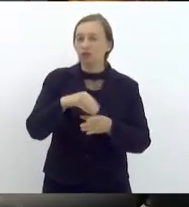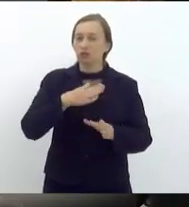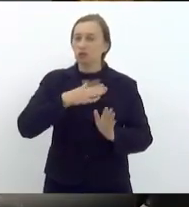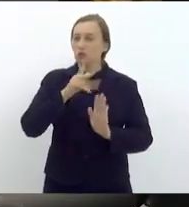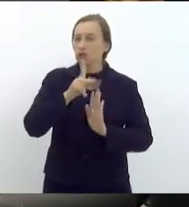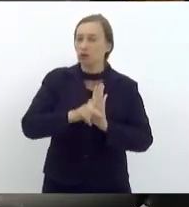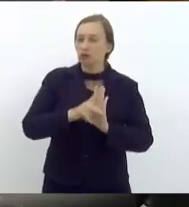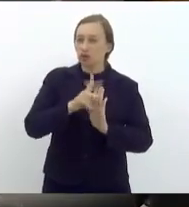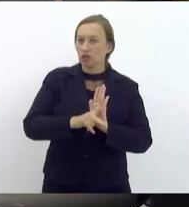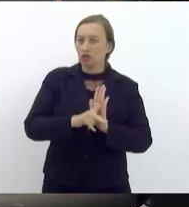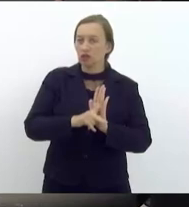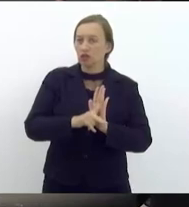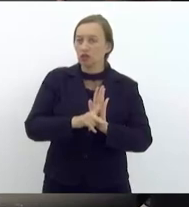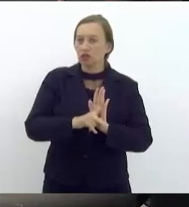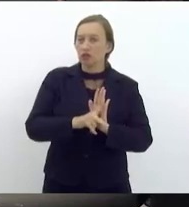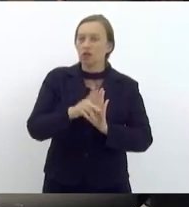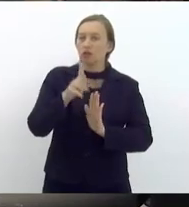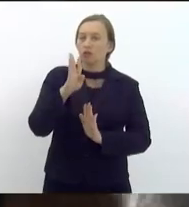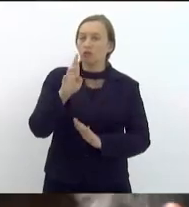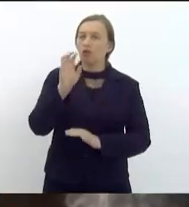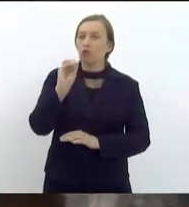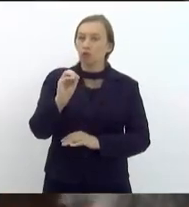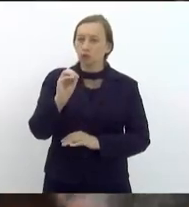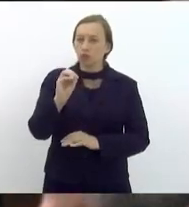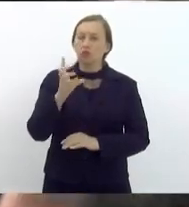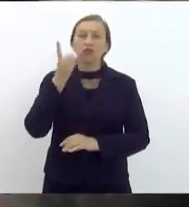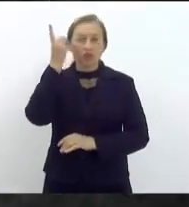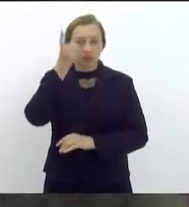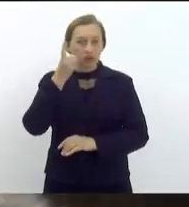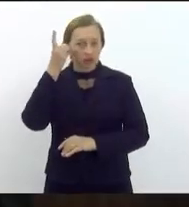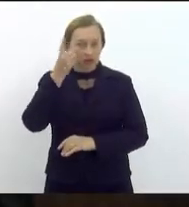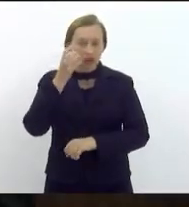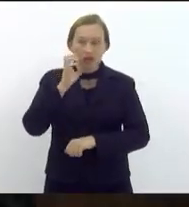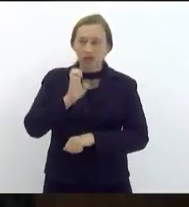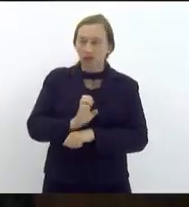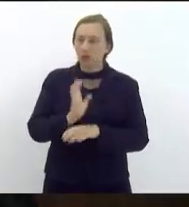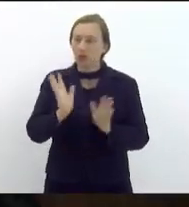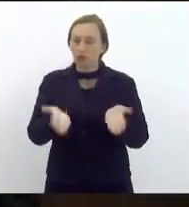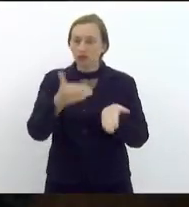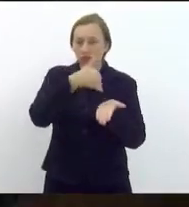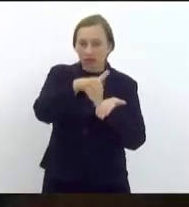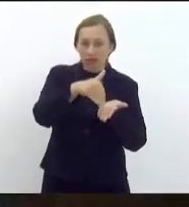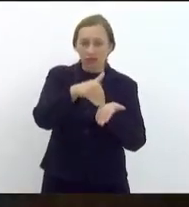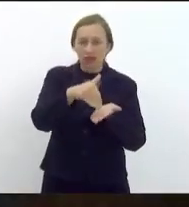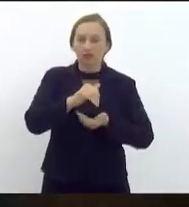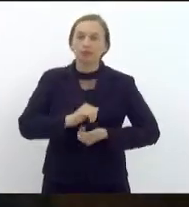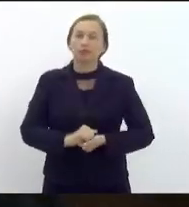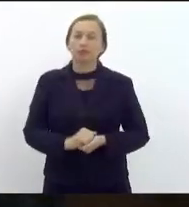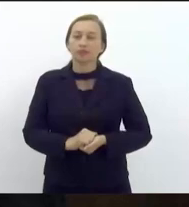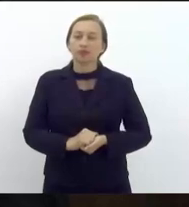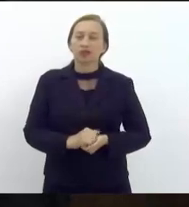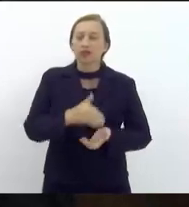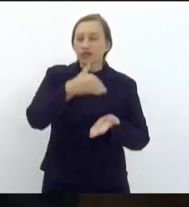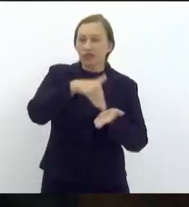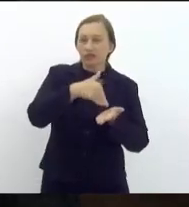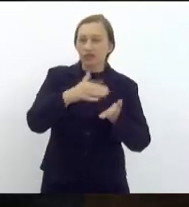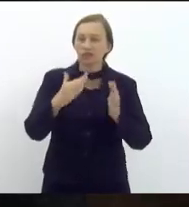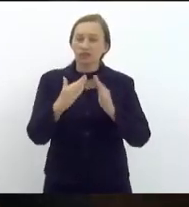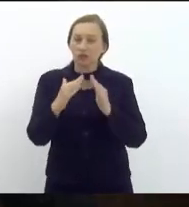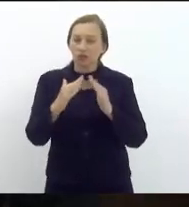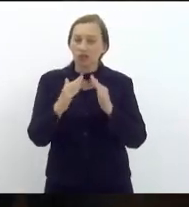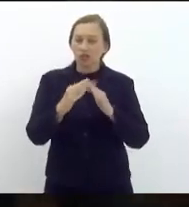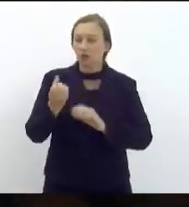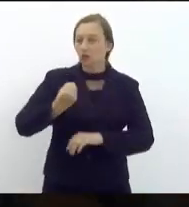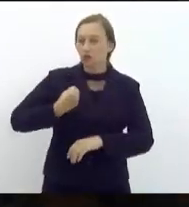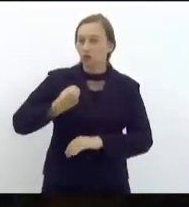da do nosso Bruno ali nosso deputado estadual secretário tá você quer estar de habitação o